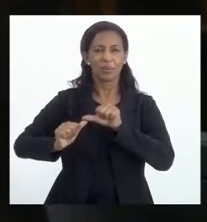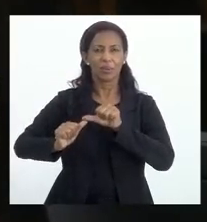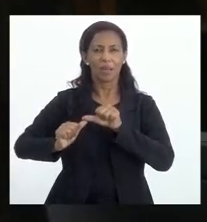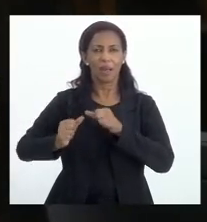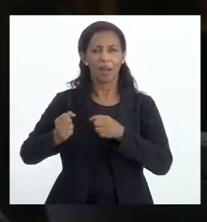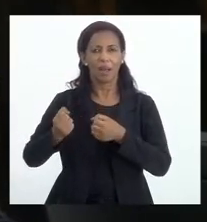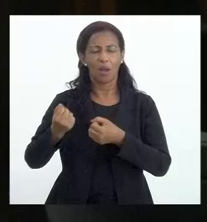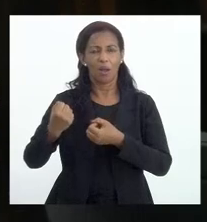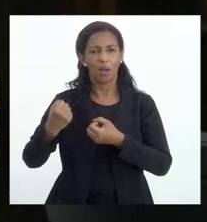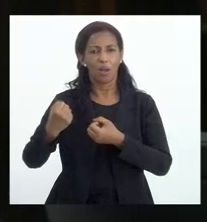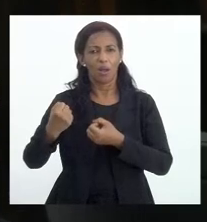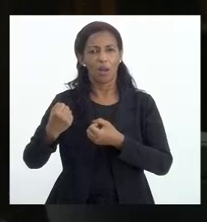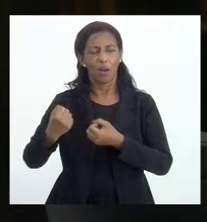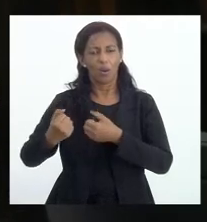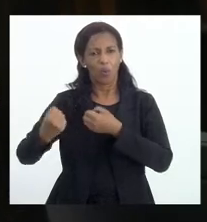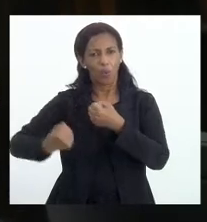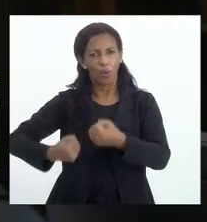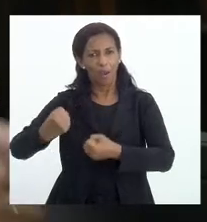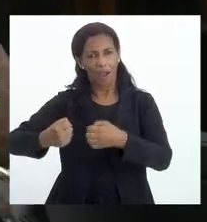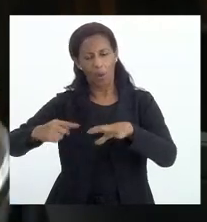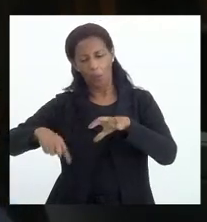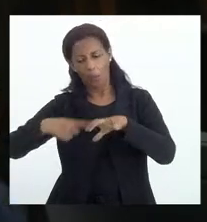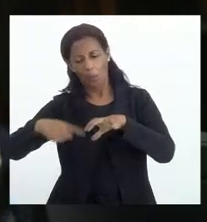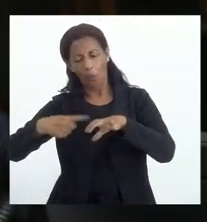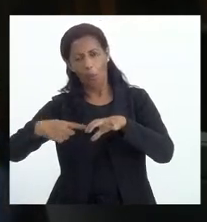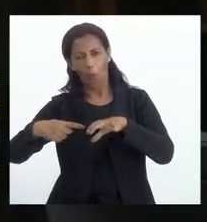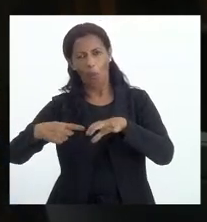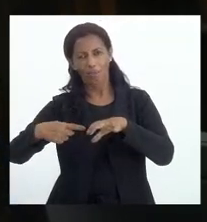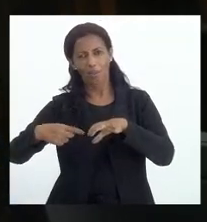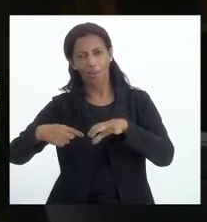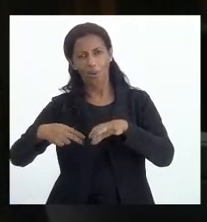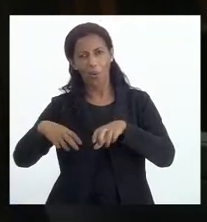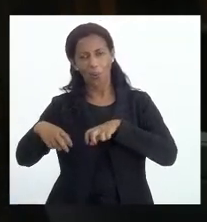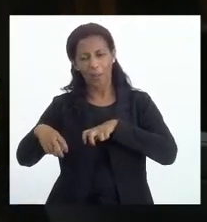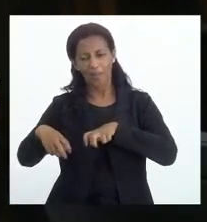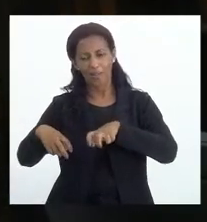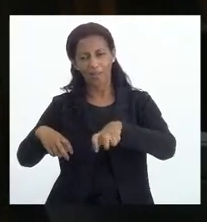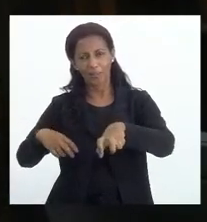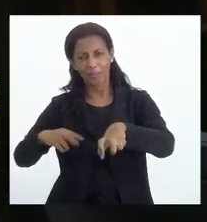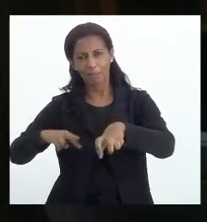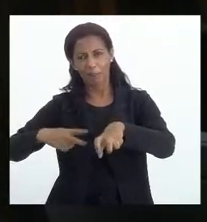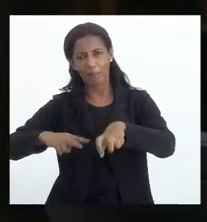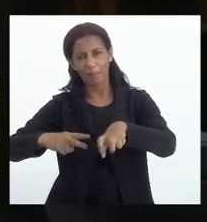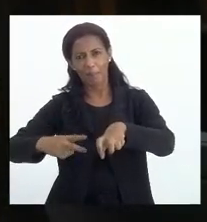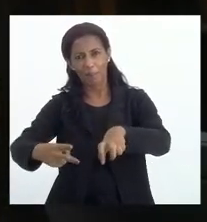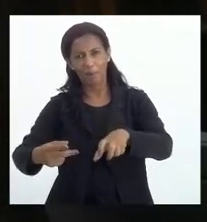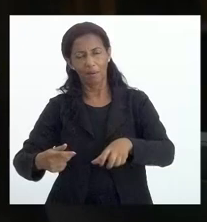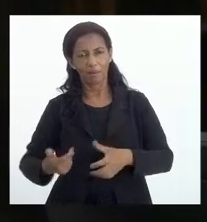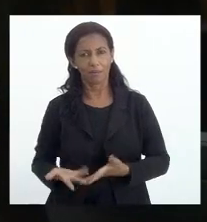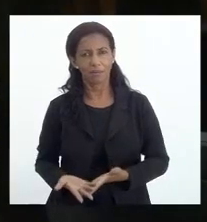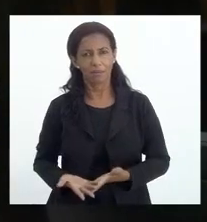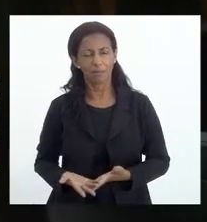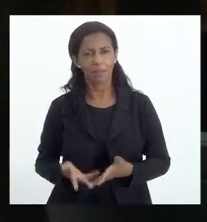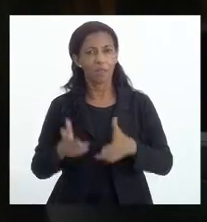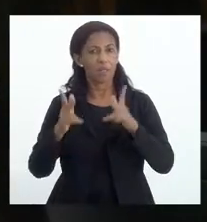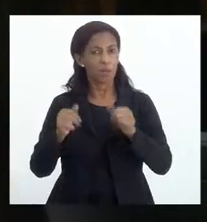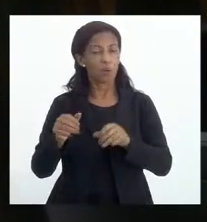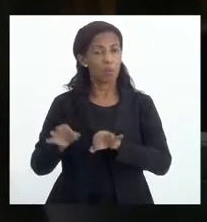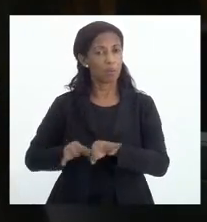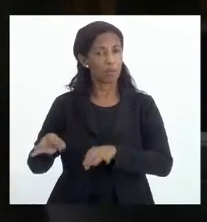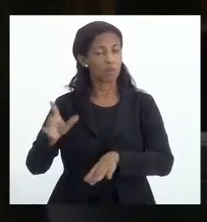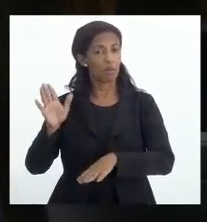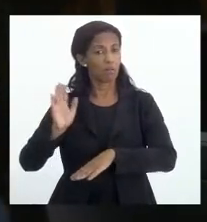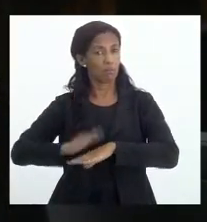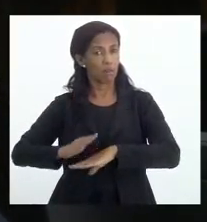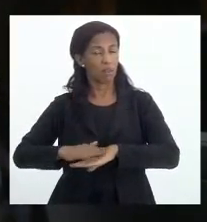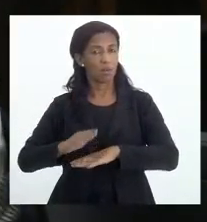movimento. Um exemplo disso é o próprio planejamento que nós tivemos com os poderes em